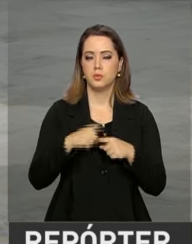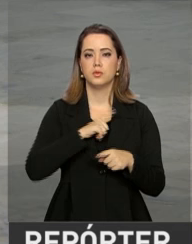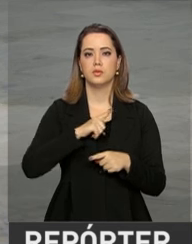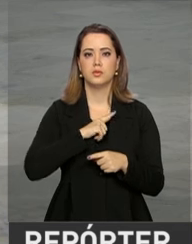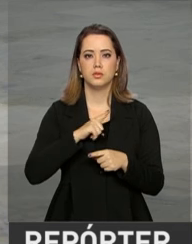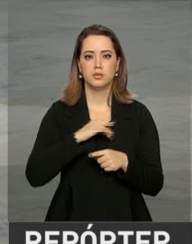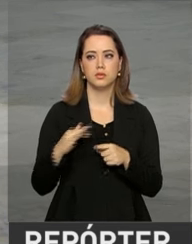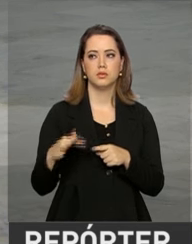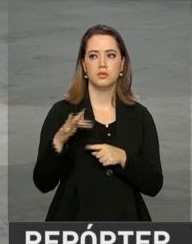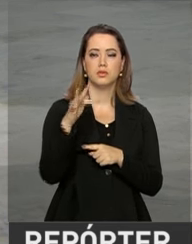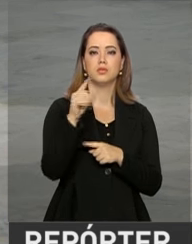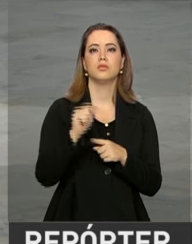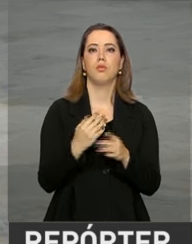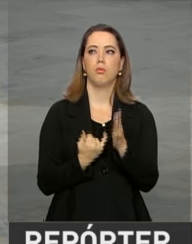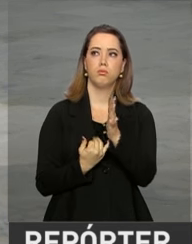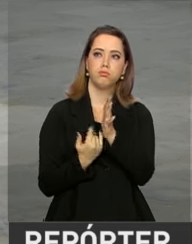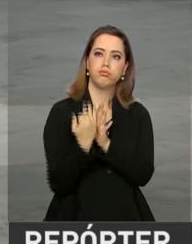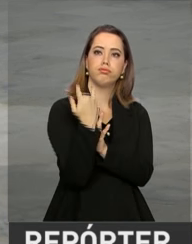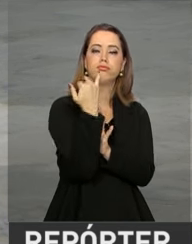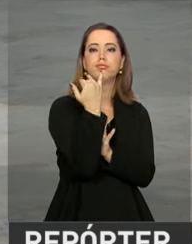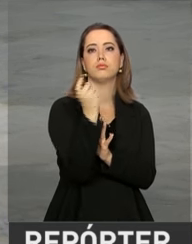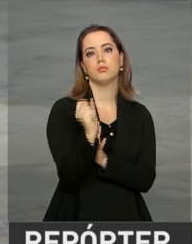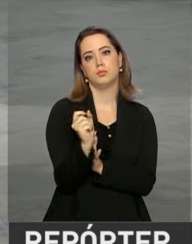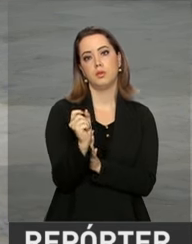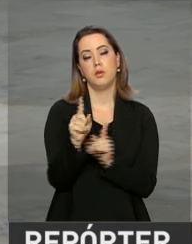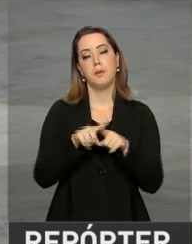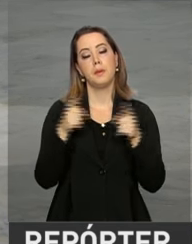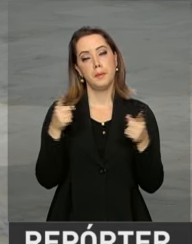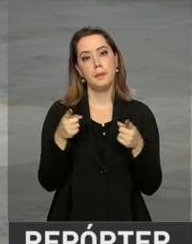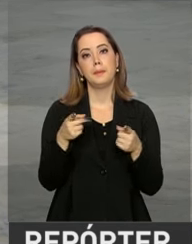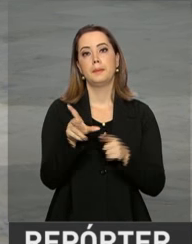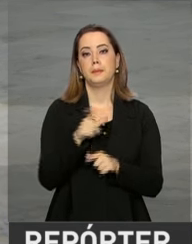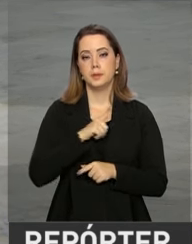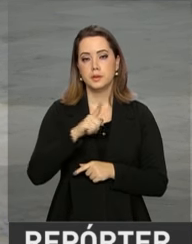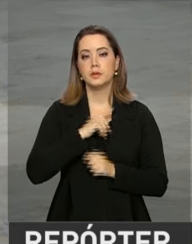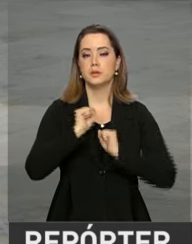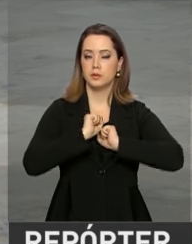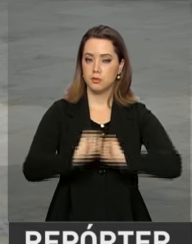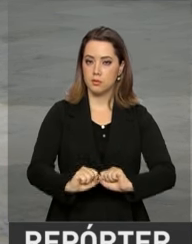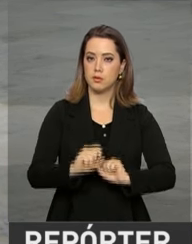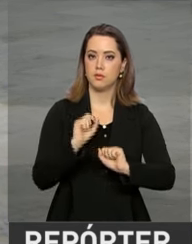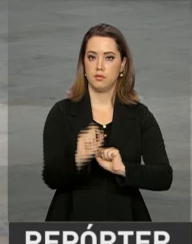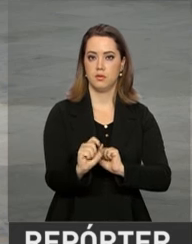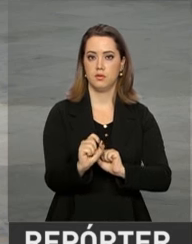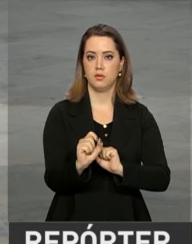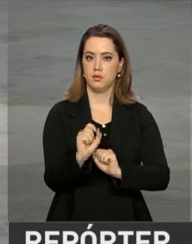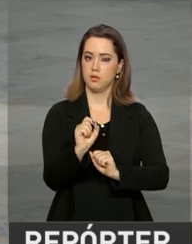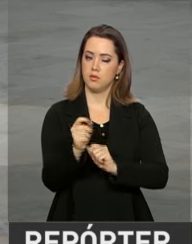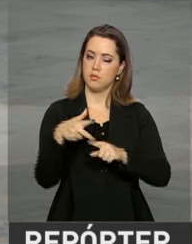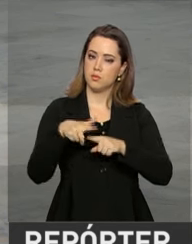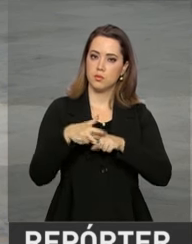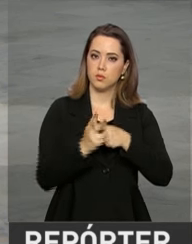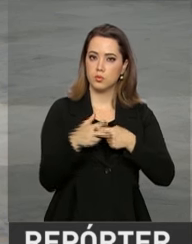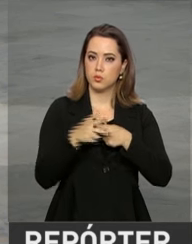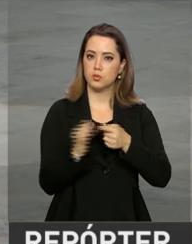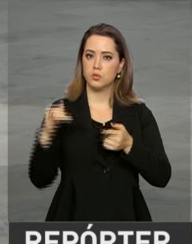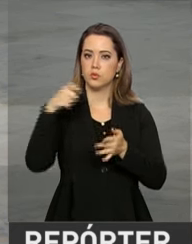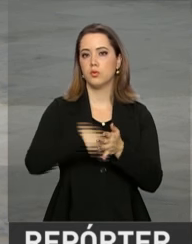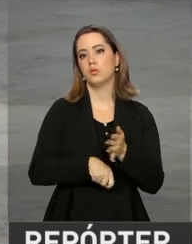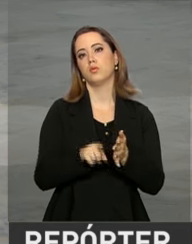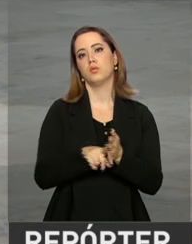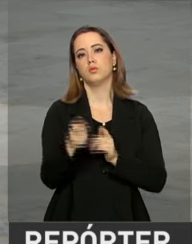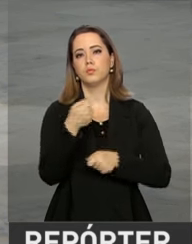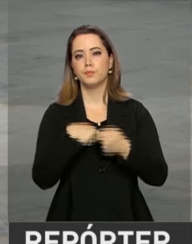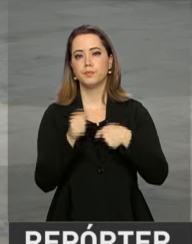de uma inflação muito alta. Mas o Copom fez a ressalva, sim, de que é possível que esse ajuste fiscal seja implementado